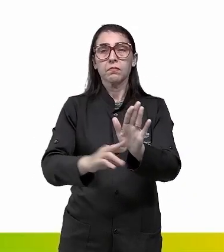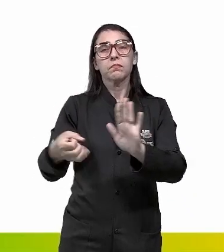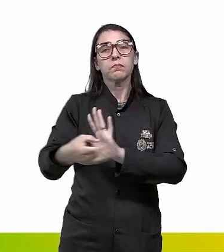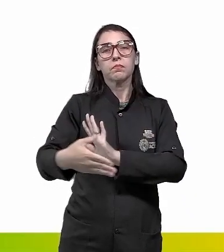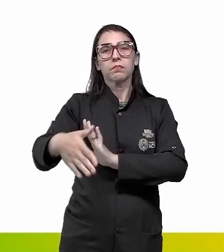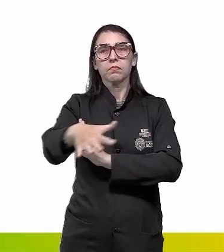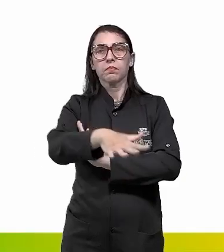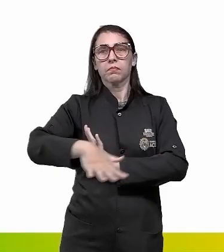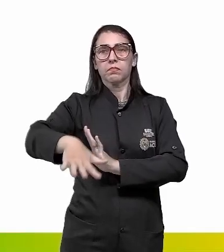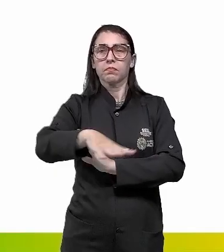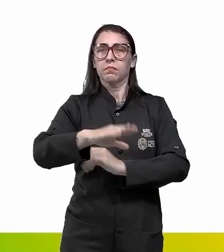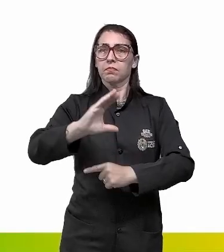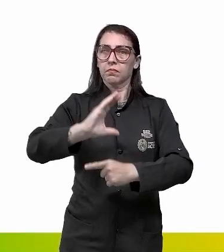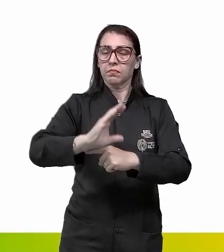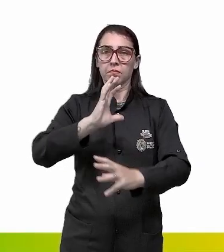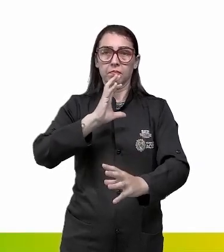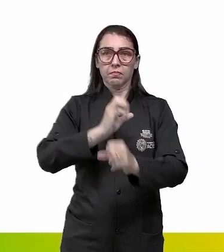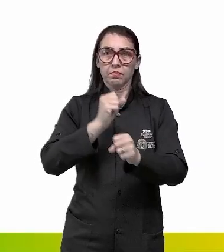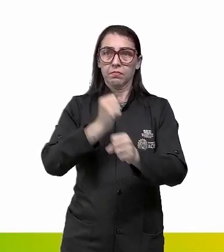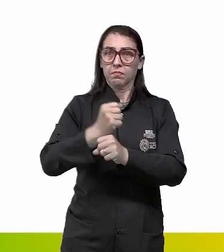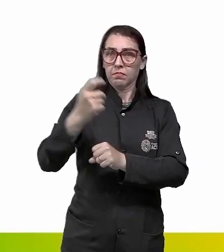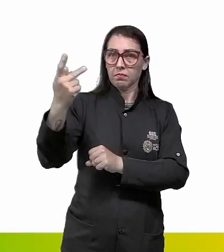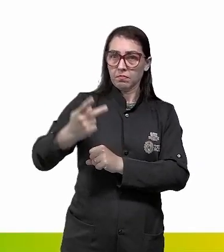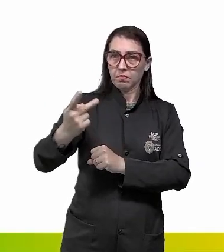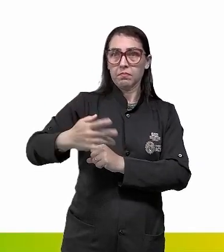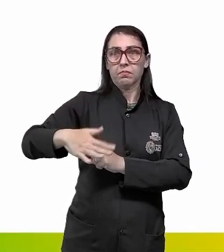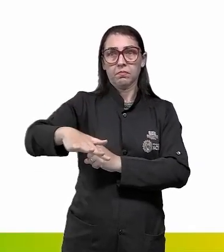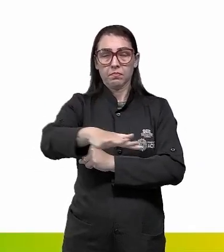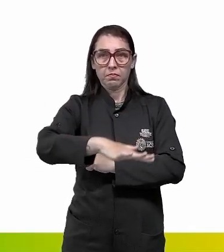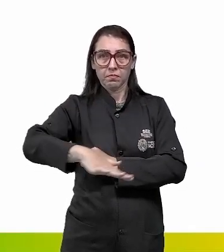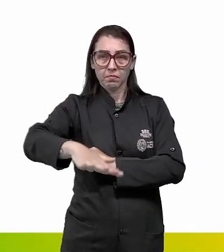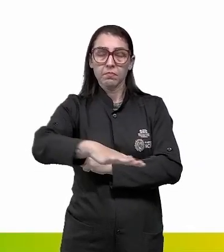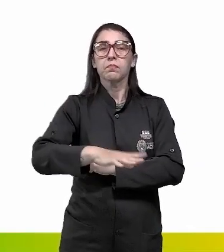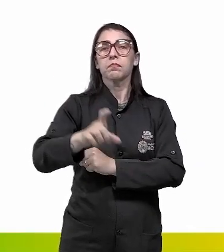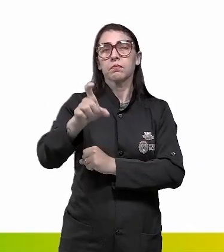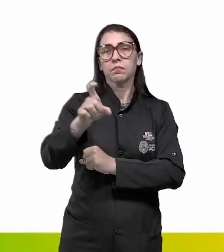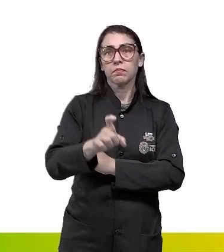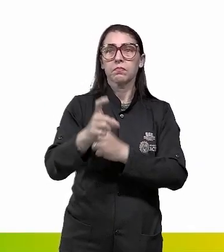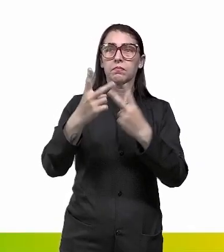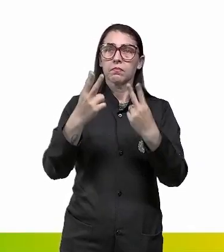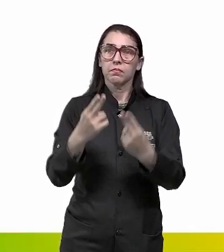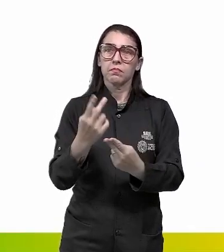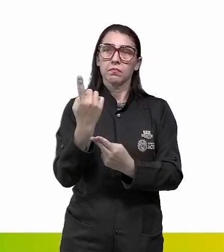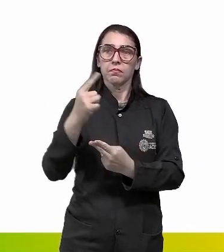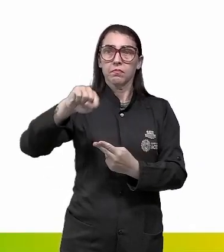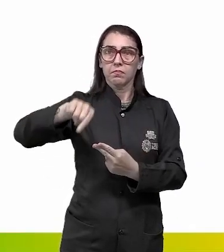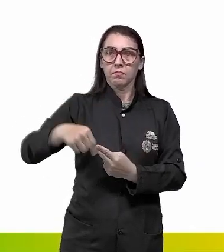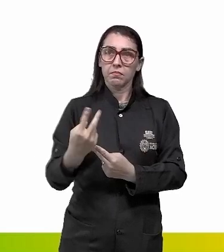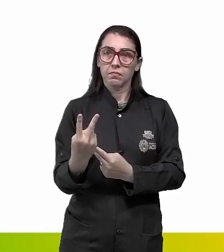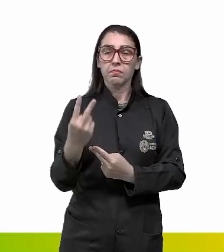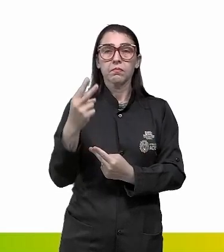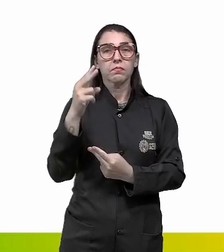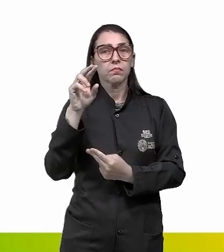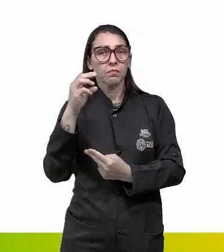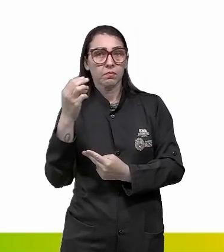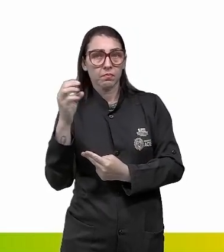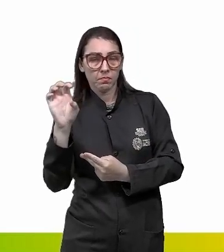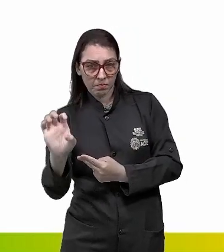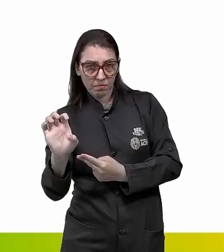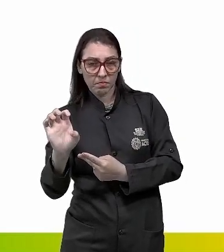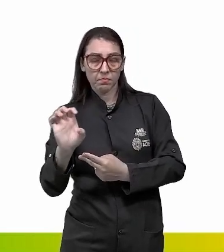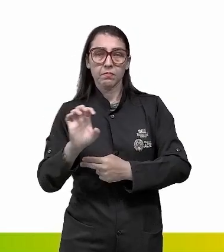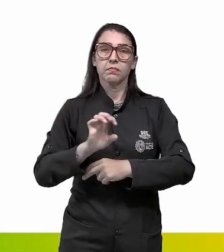representa a nova área. E, por fim, quero que você calcule o perímetro e a área da nova figura